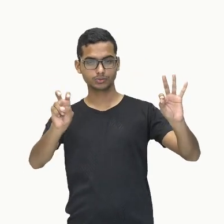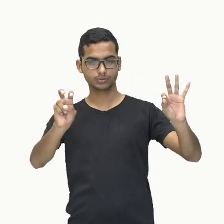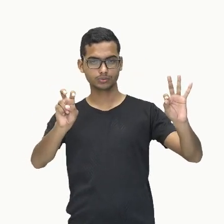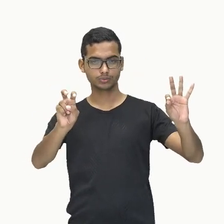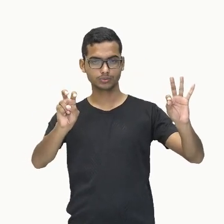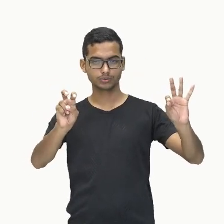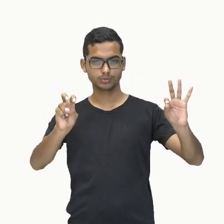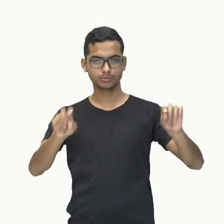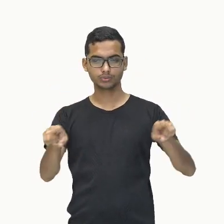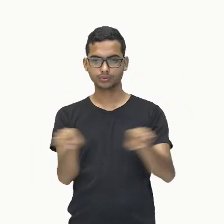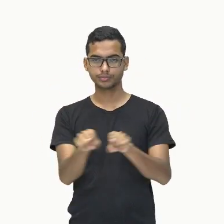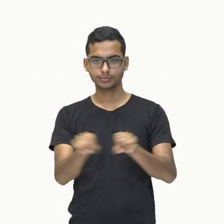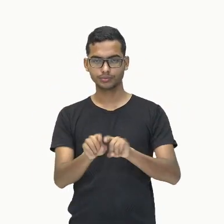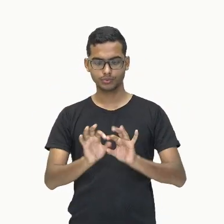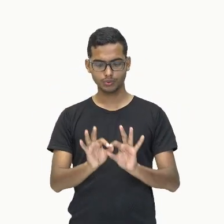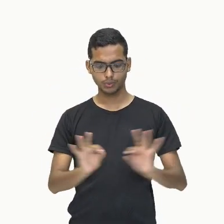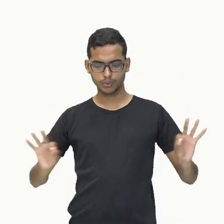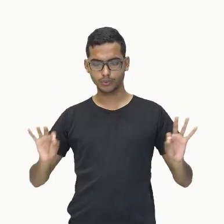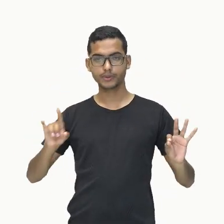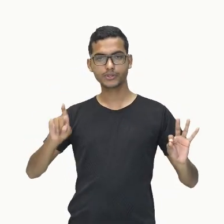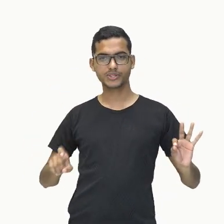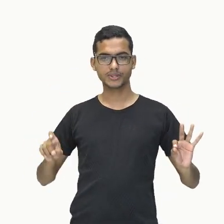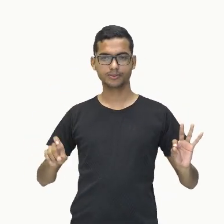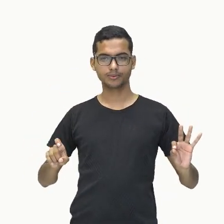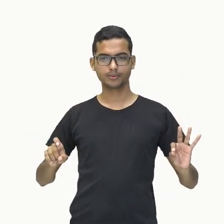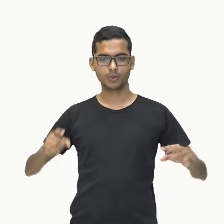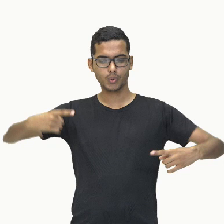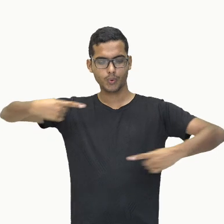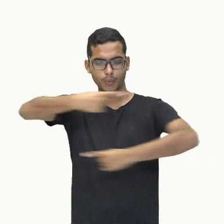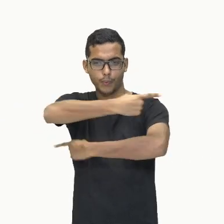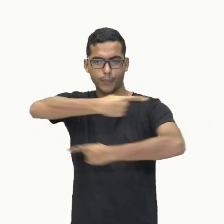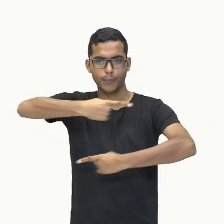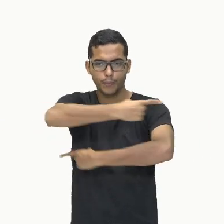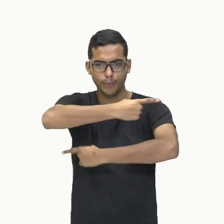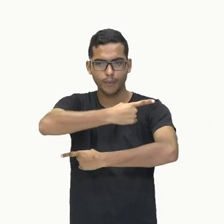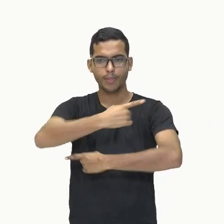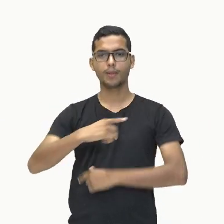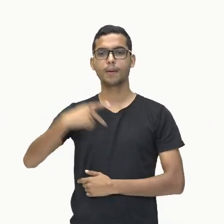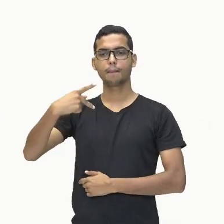paralelo ao eixo X, tá? Então, na letra C, ela